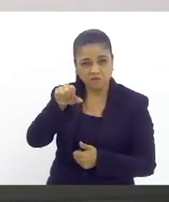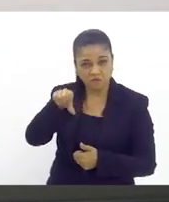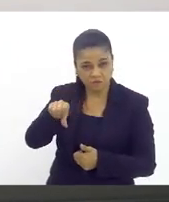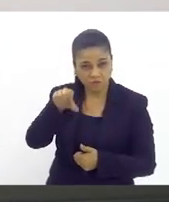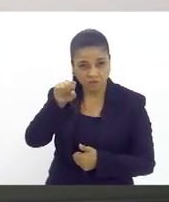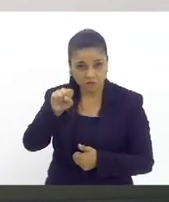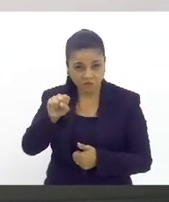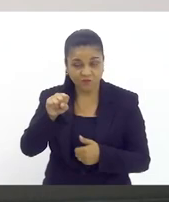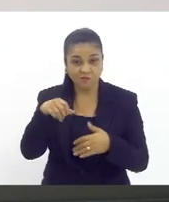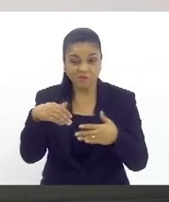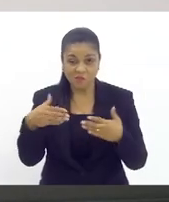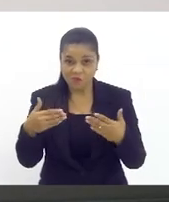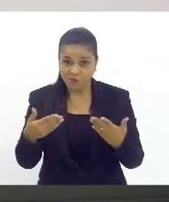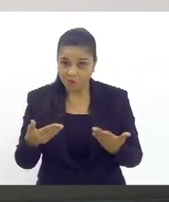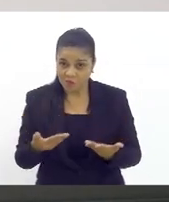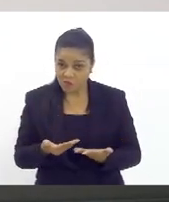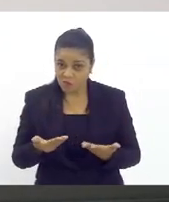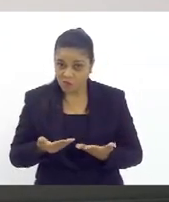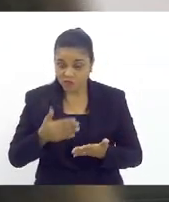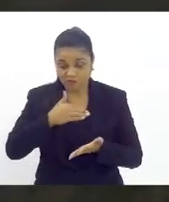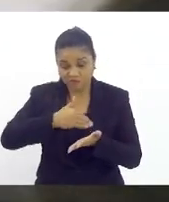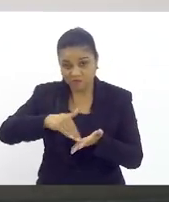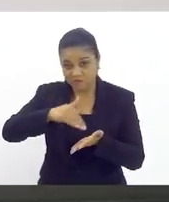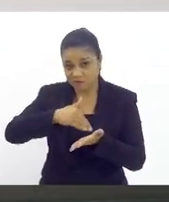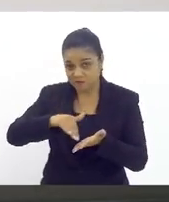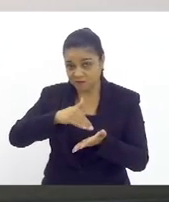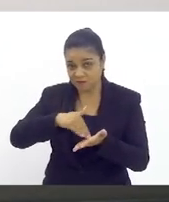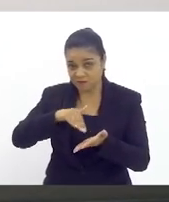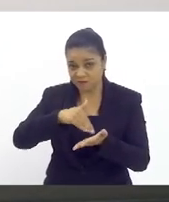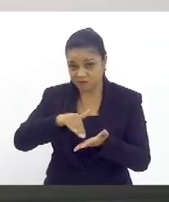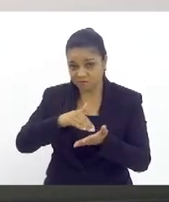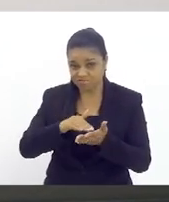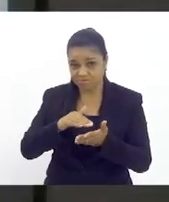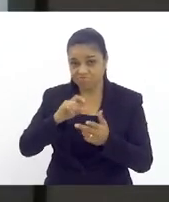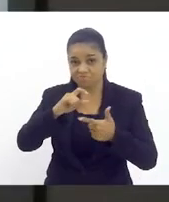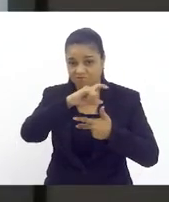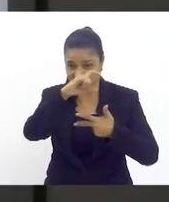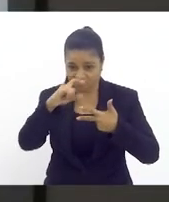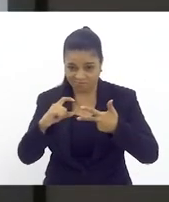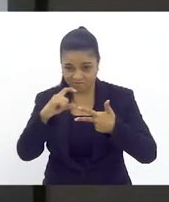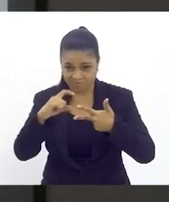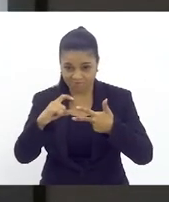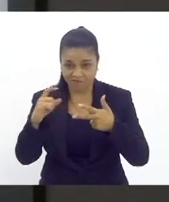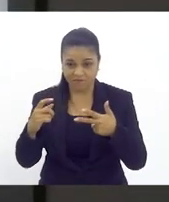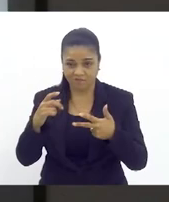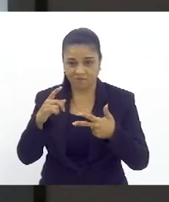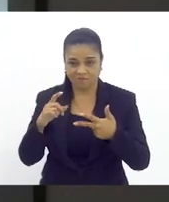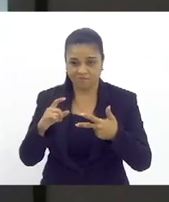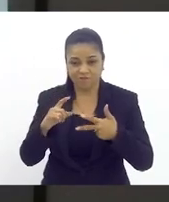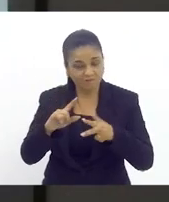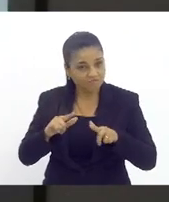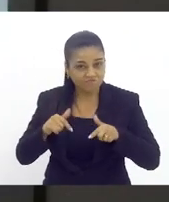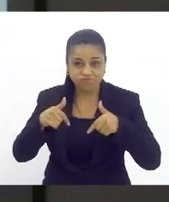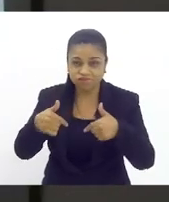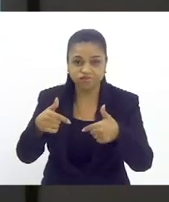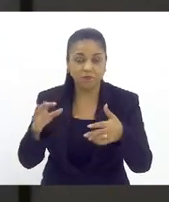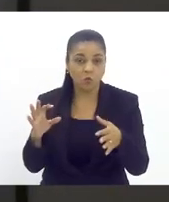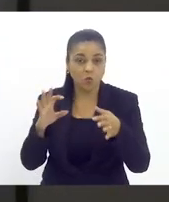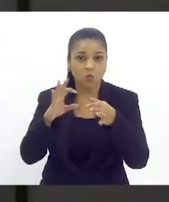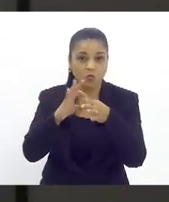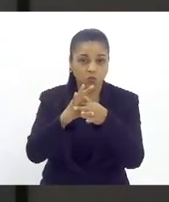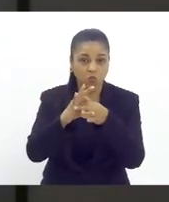e hoje tá a secretaria de executiva tá com a Universidade de e eu nos Estados Unidos